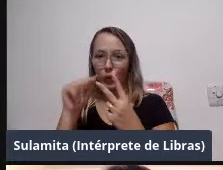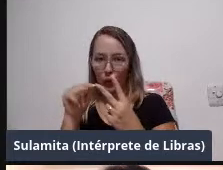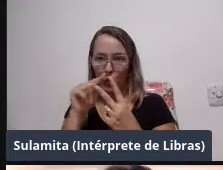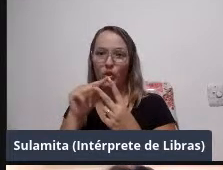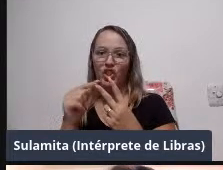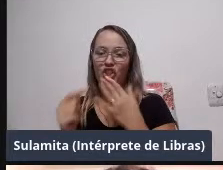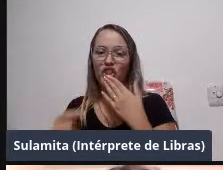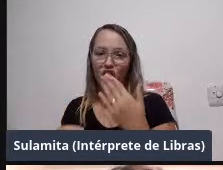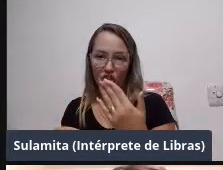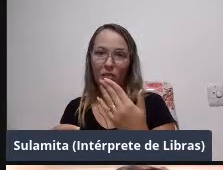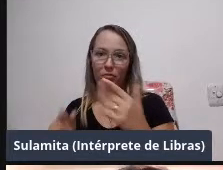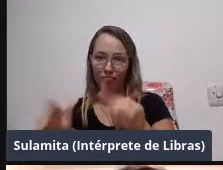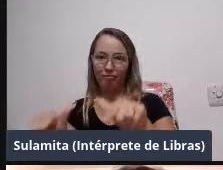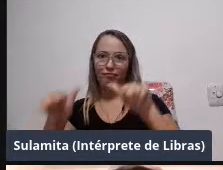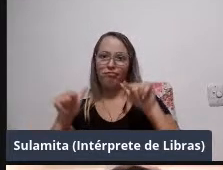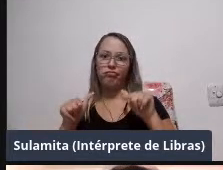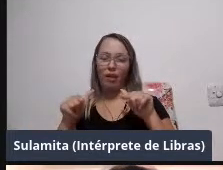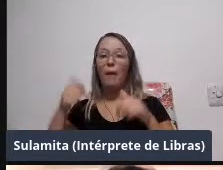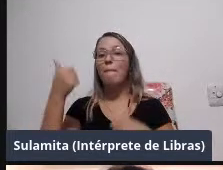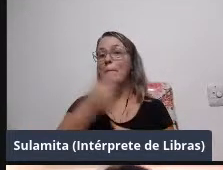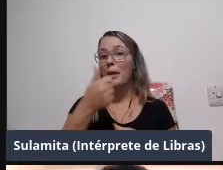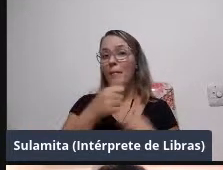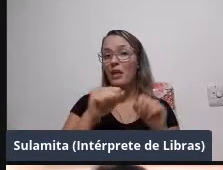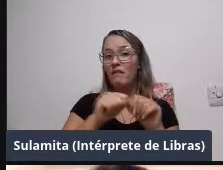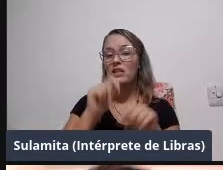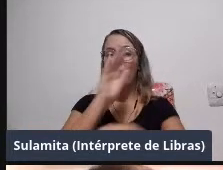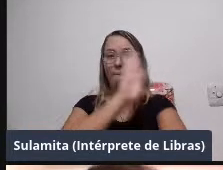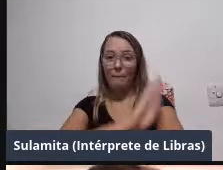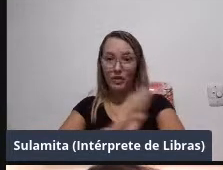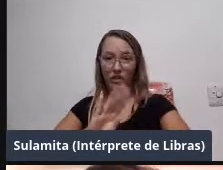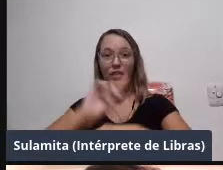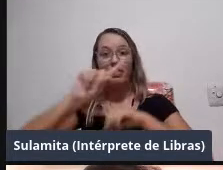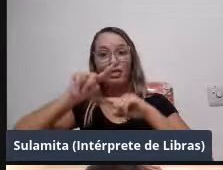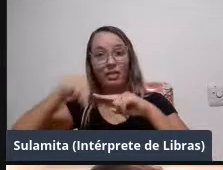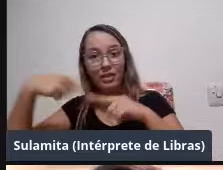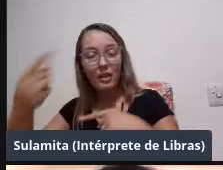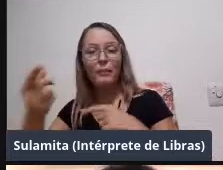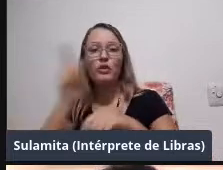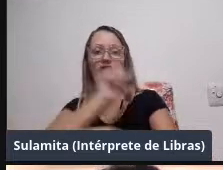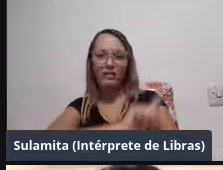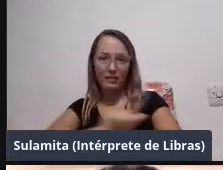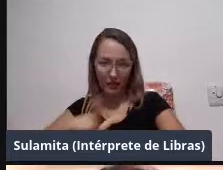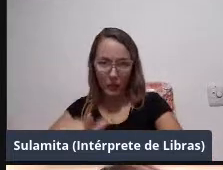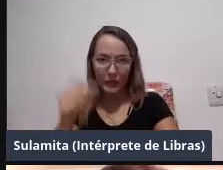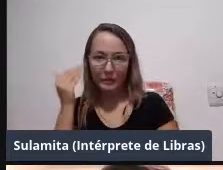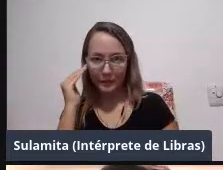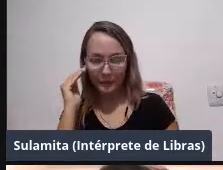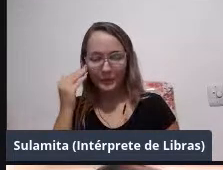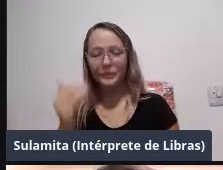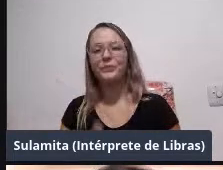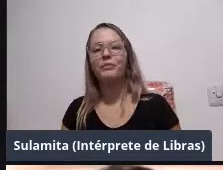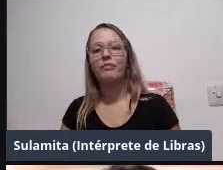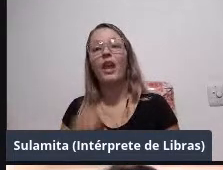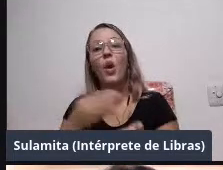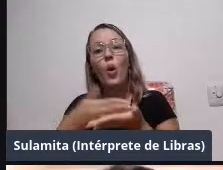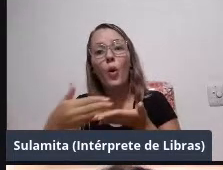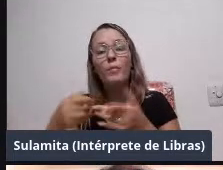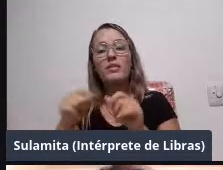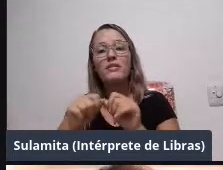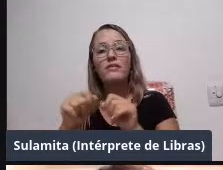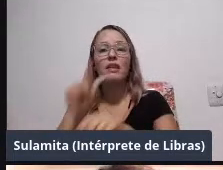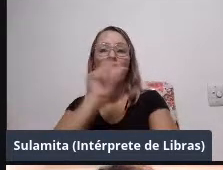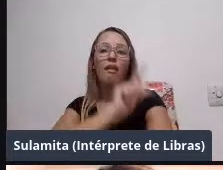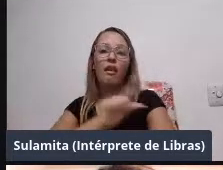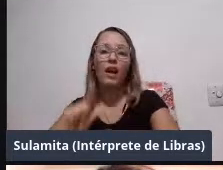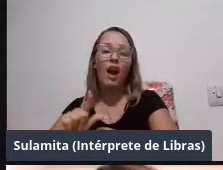bacharelado e depois, por opção, fazia licenciatura. Eu comecei a fazer licenciatura e também me